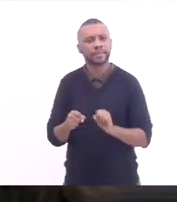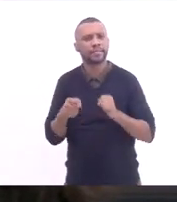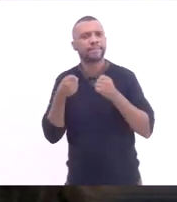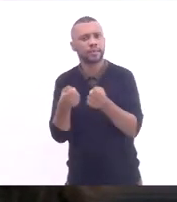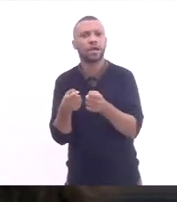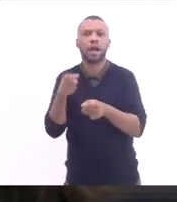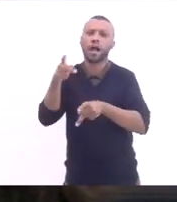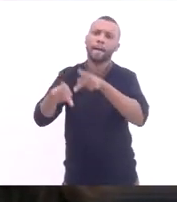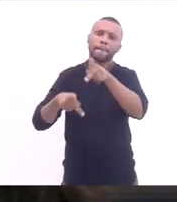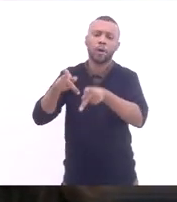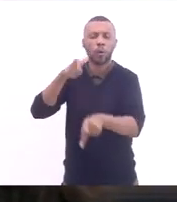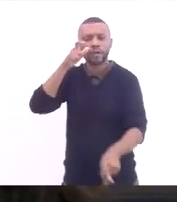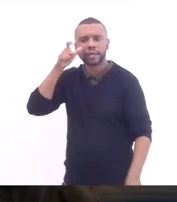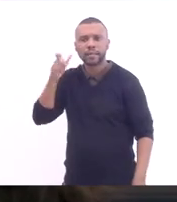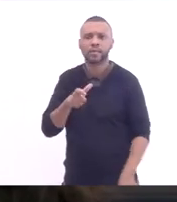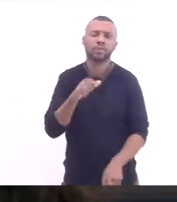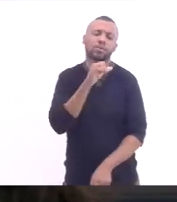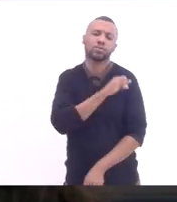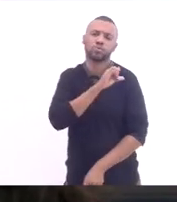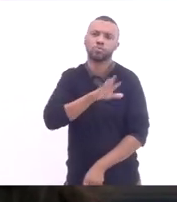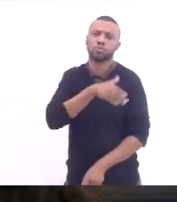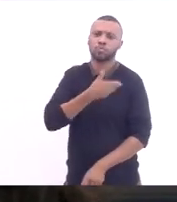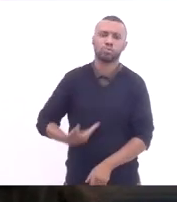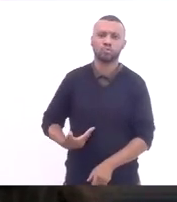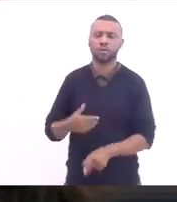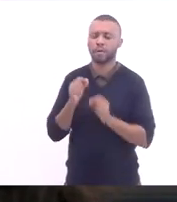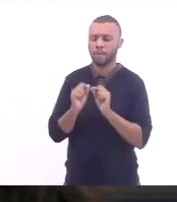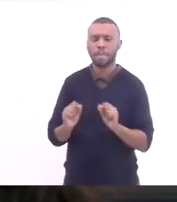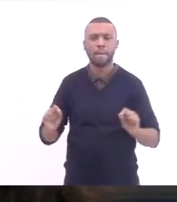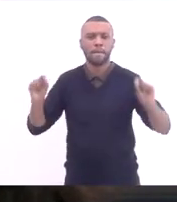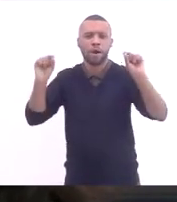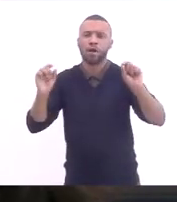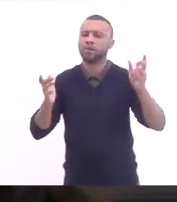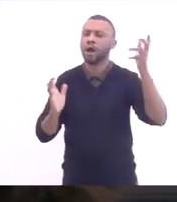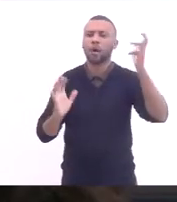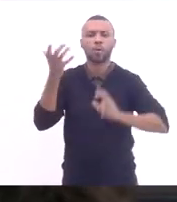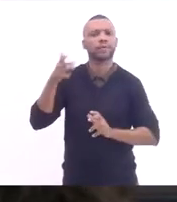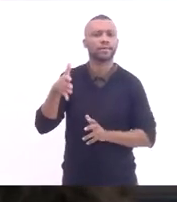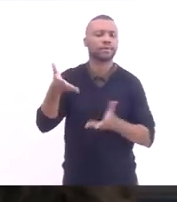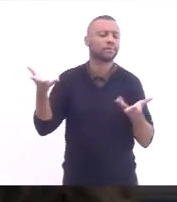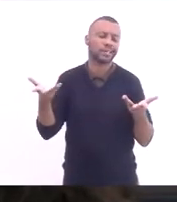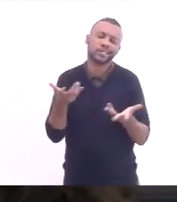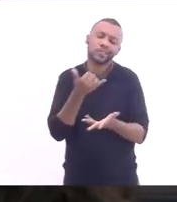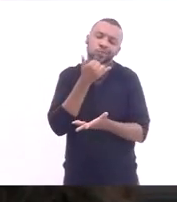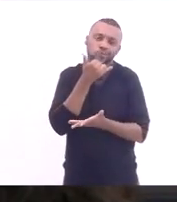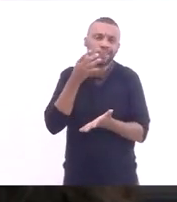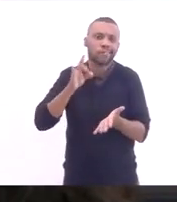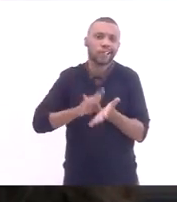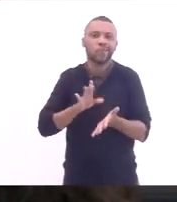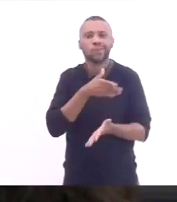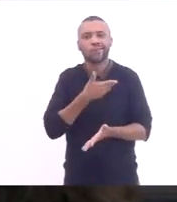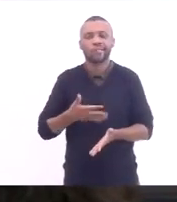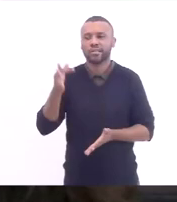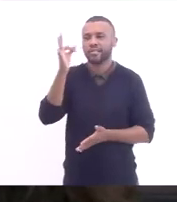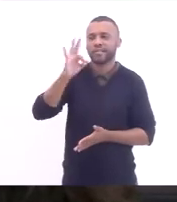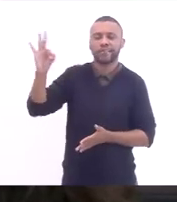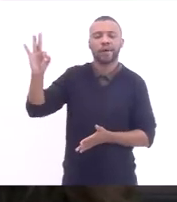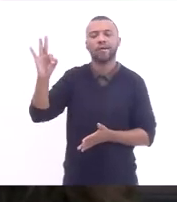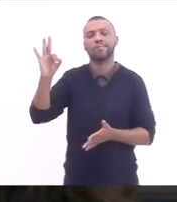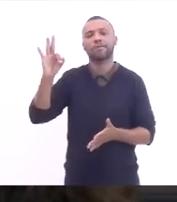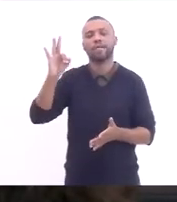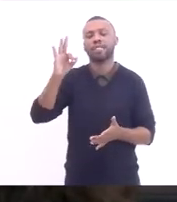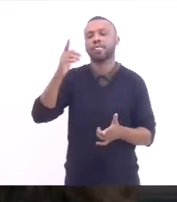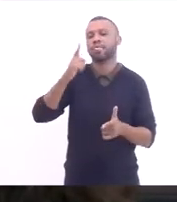de fato, os interesses do Estado do Rio de Janeiro. É isso que acontece. Aí, realmente, o governo federal